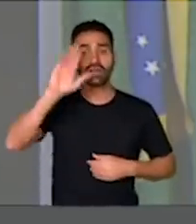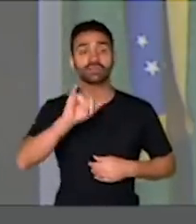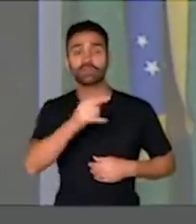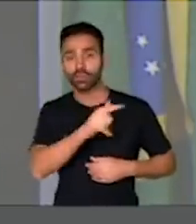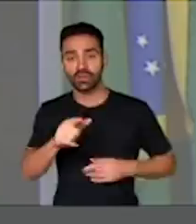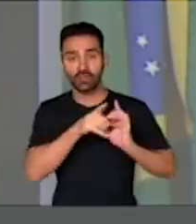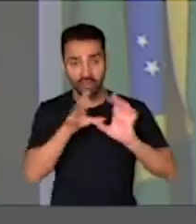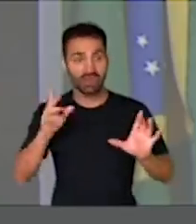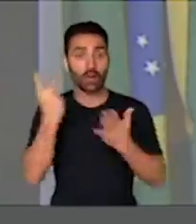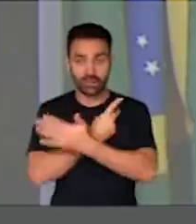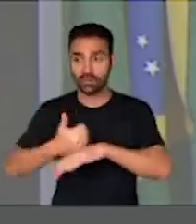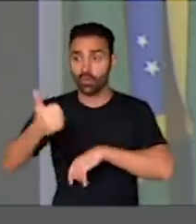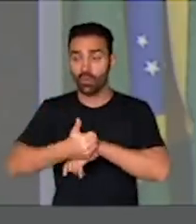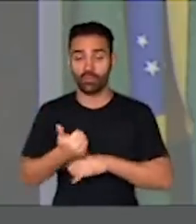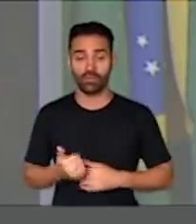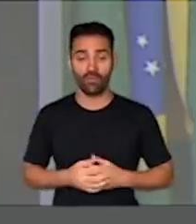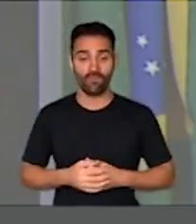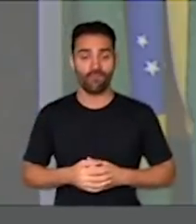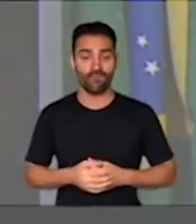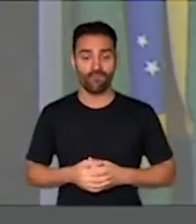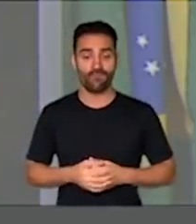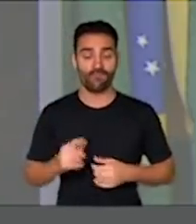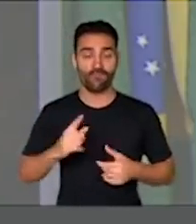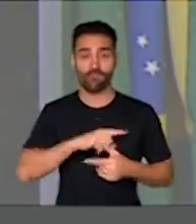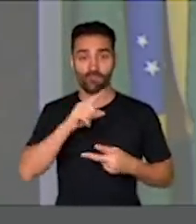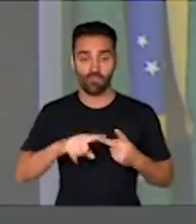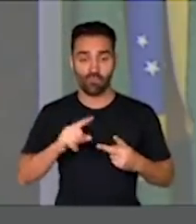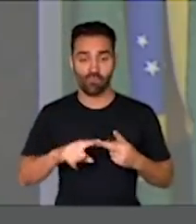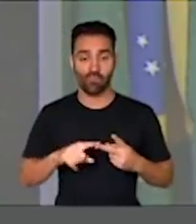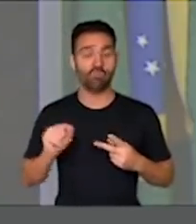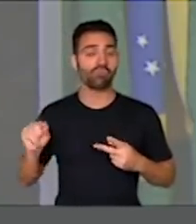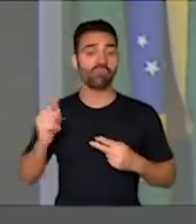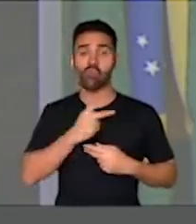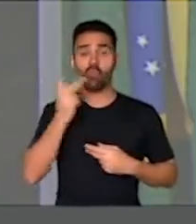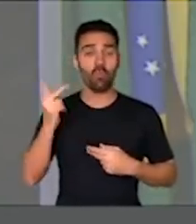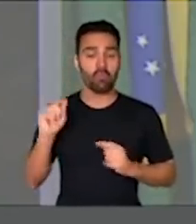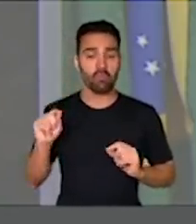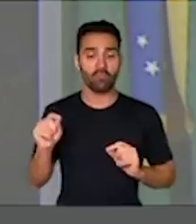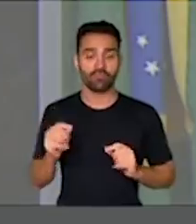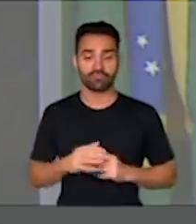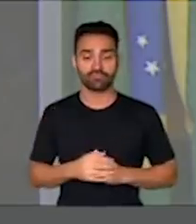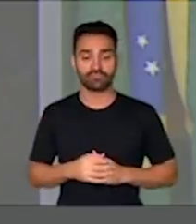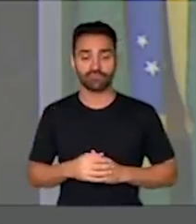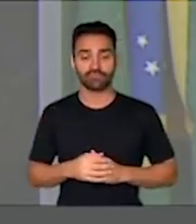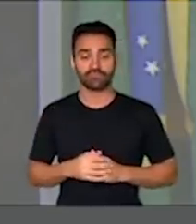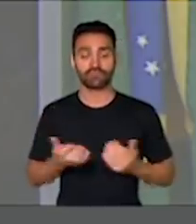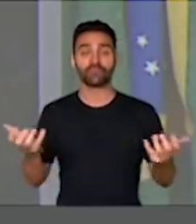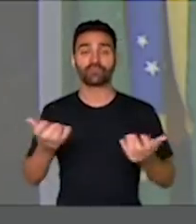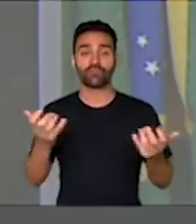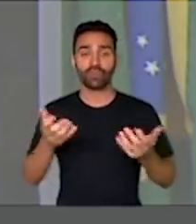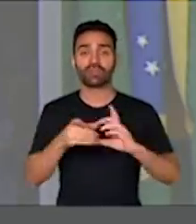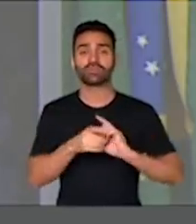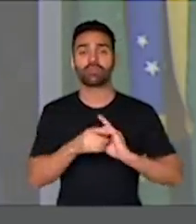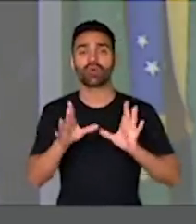se houve um ou outro ponto é que ele diz que está disposto a estabilizar a